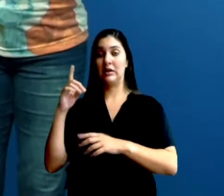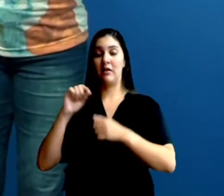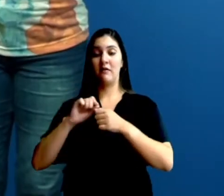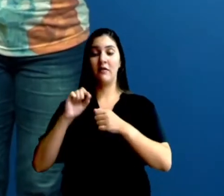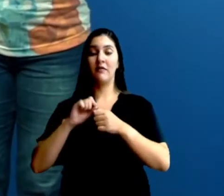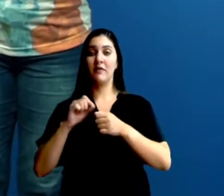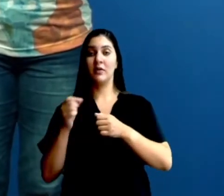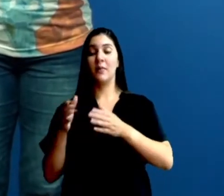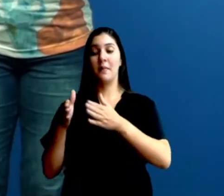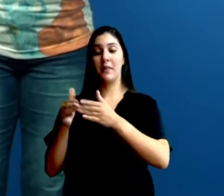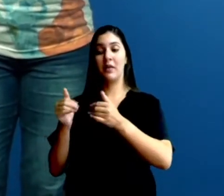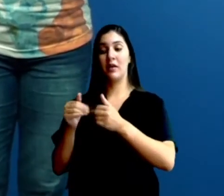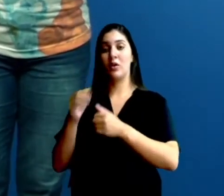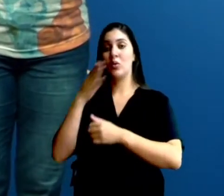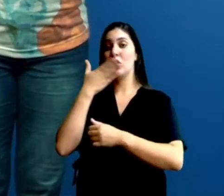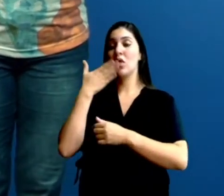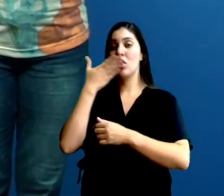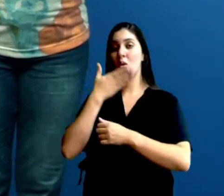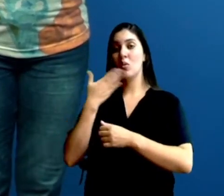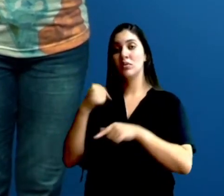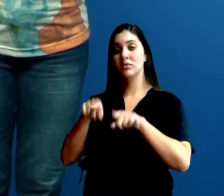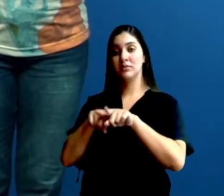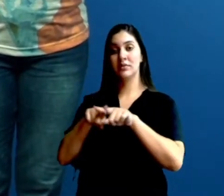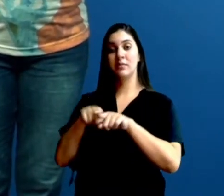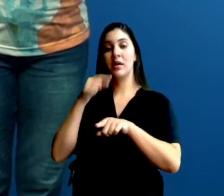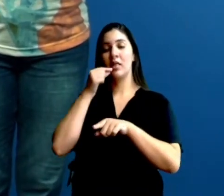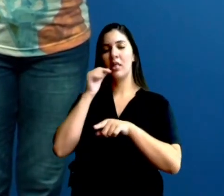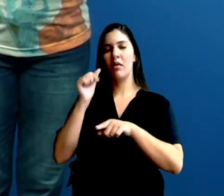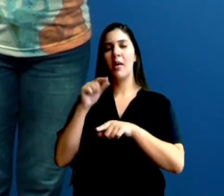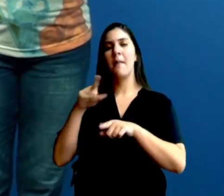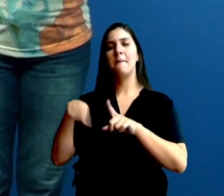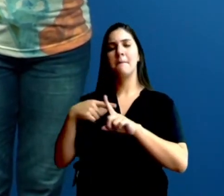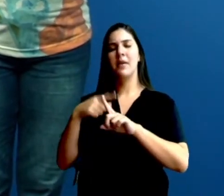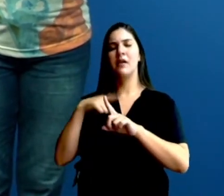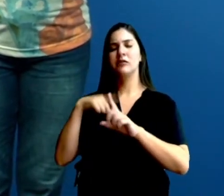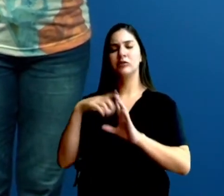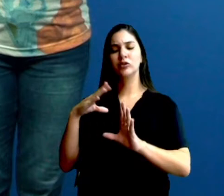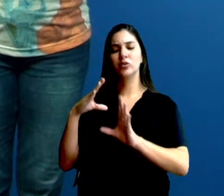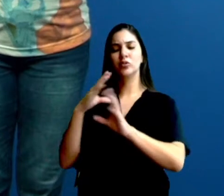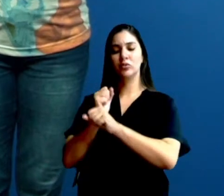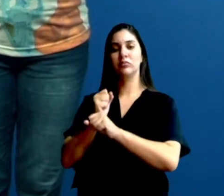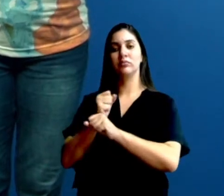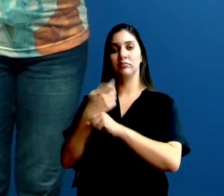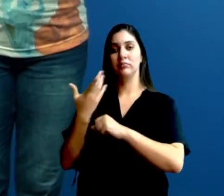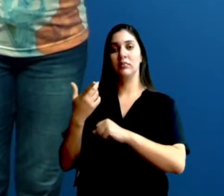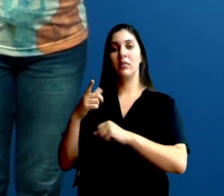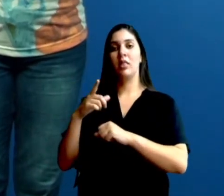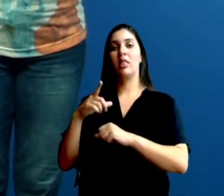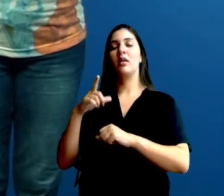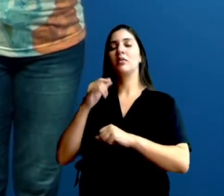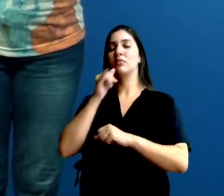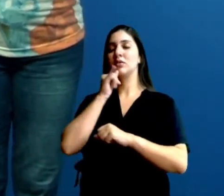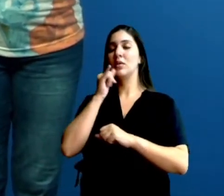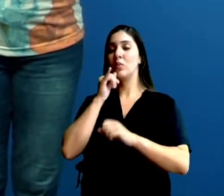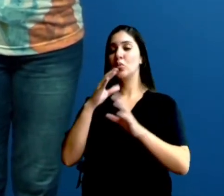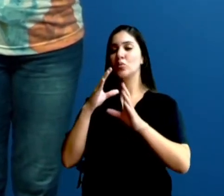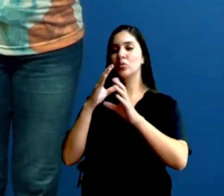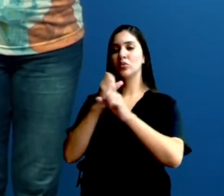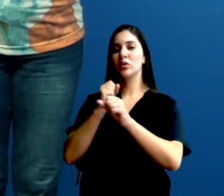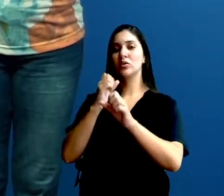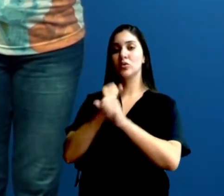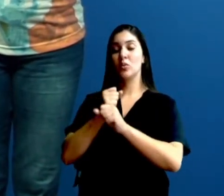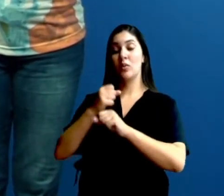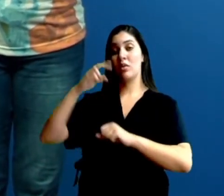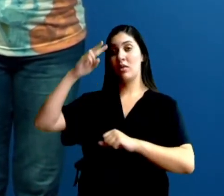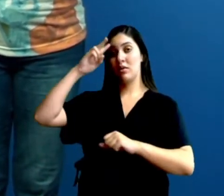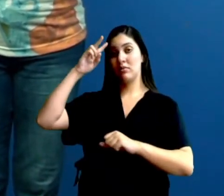feitas encomendas de doces e salgados, mas há um total, não há? Do total de encomendas da segunda-feira, a gente